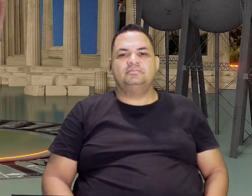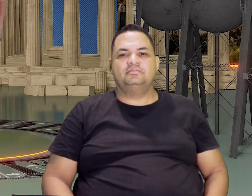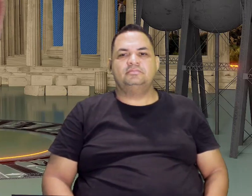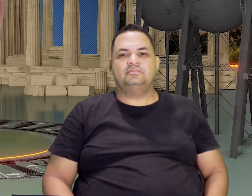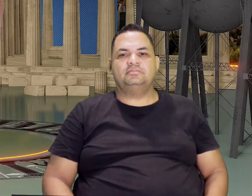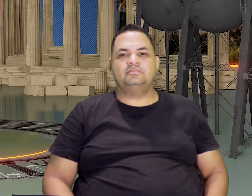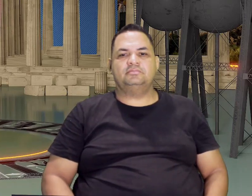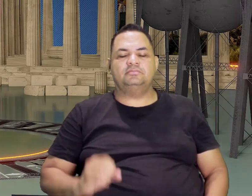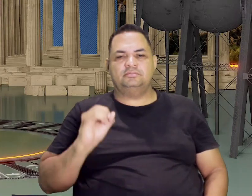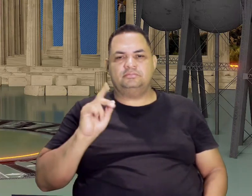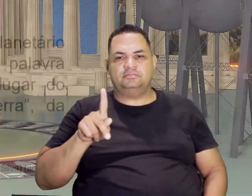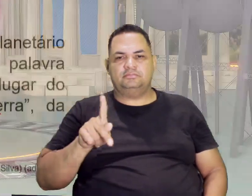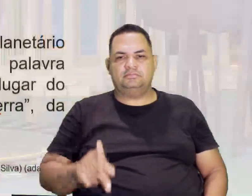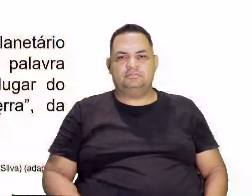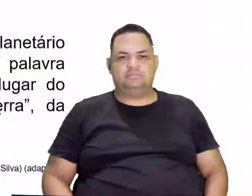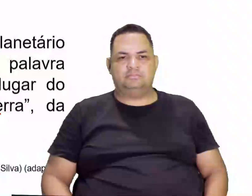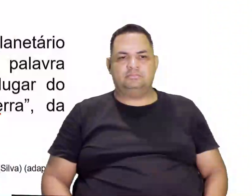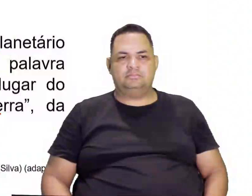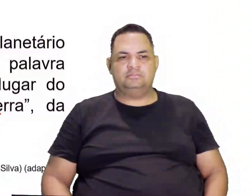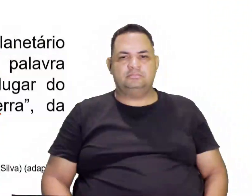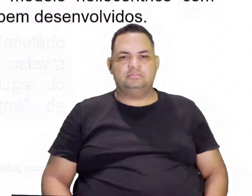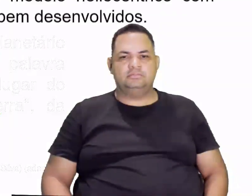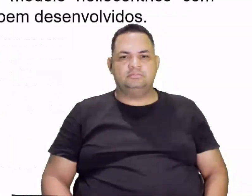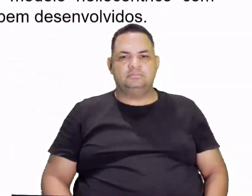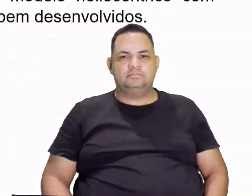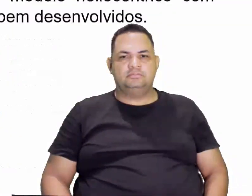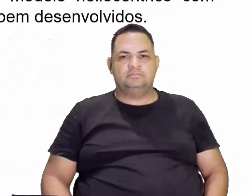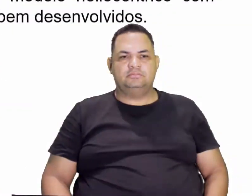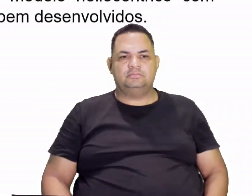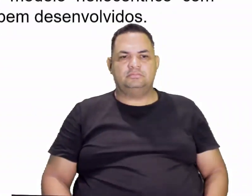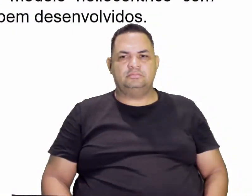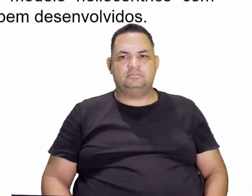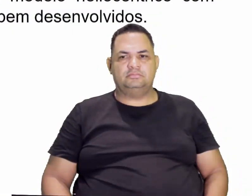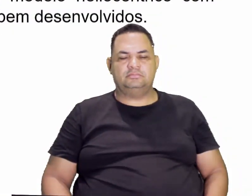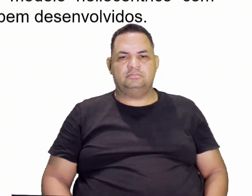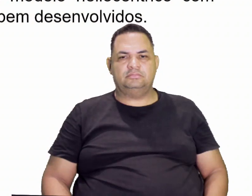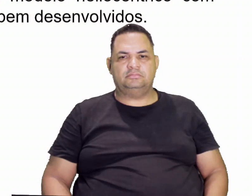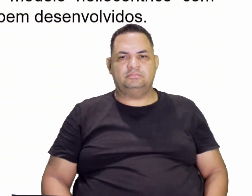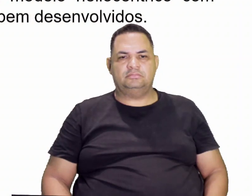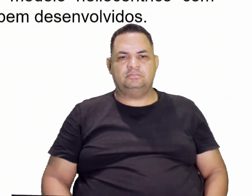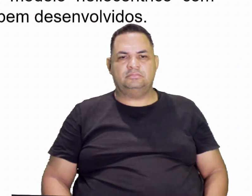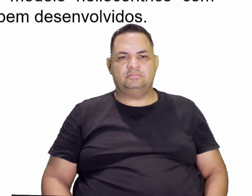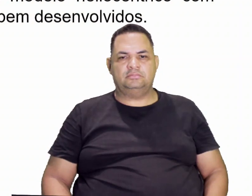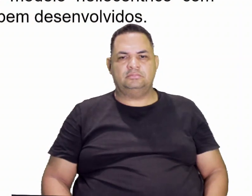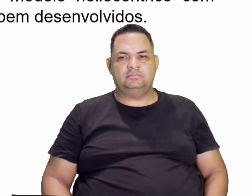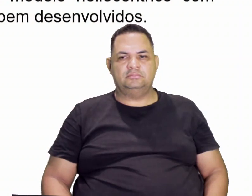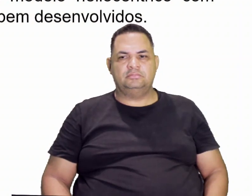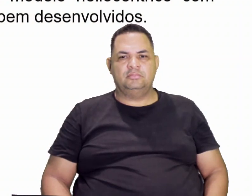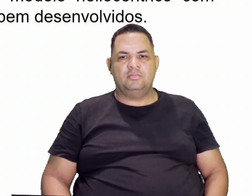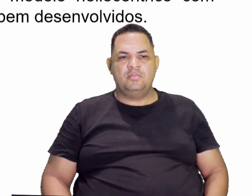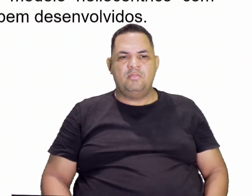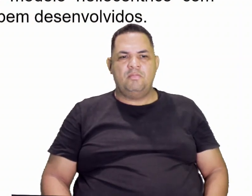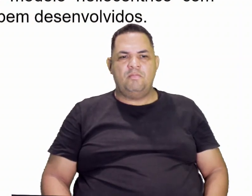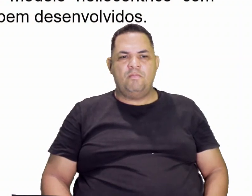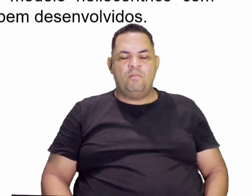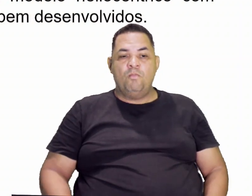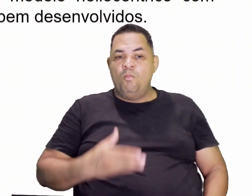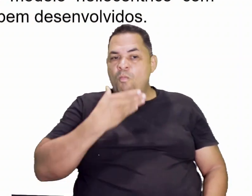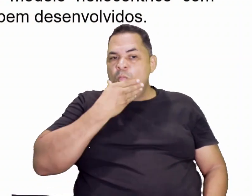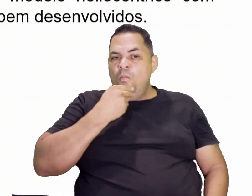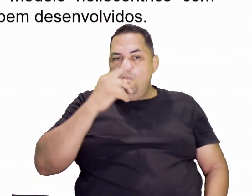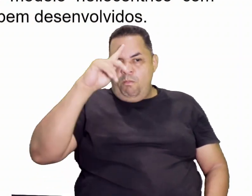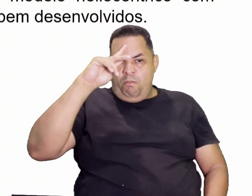heliocentrismo. Ok? Vamos lá? Voltando ali. Agora vamos ver esse pensador aqui, uma imagem